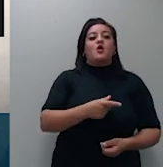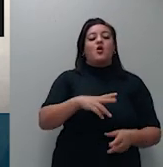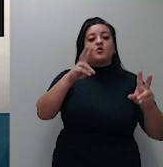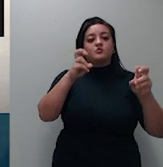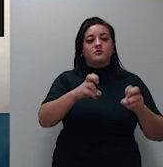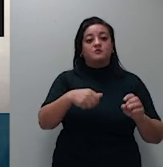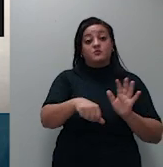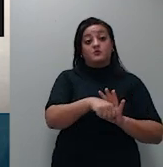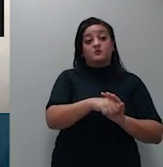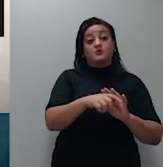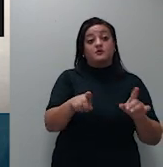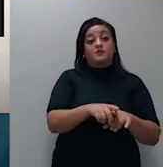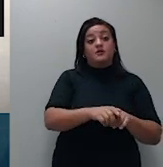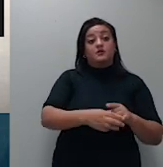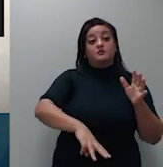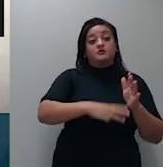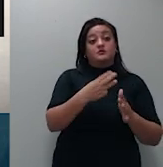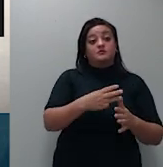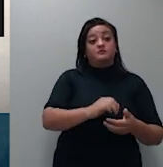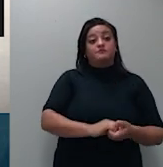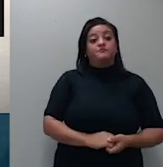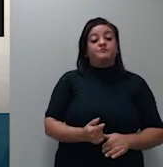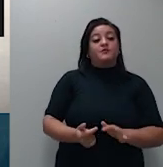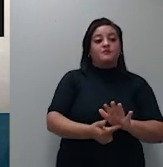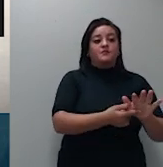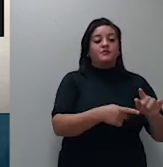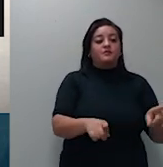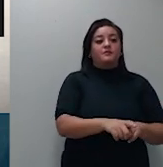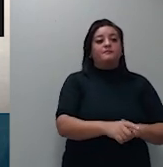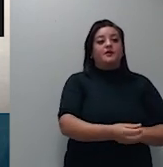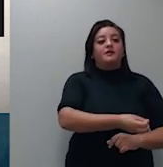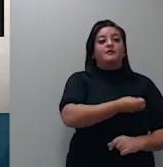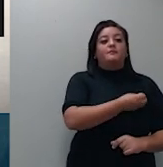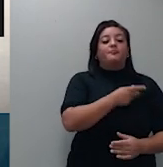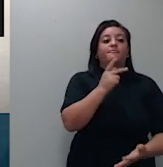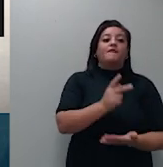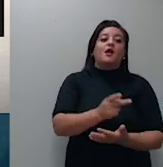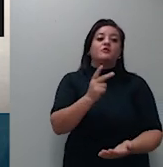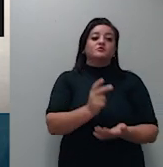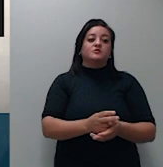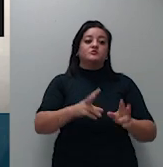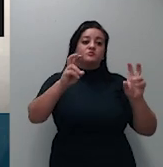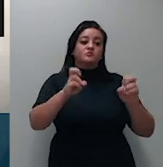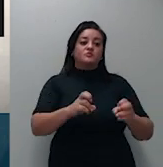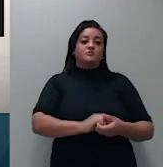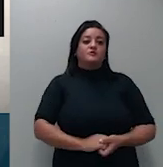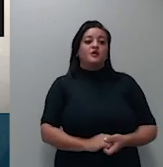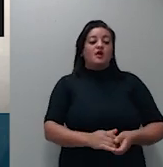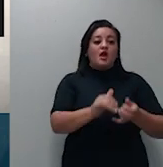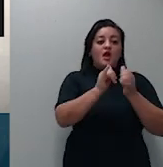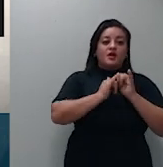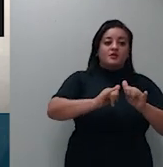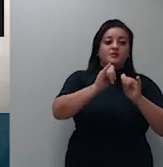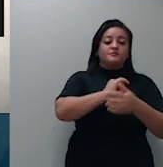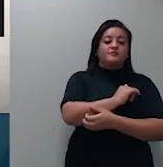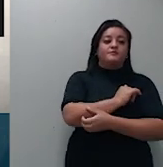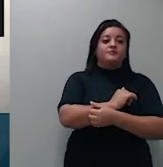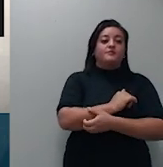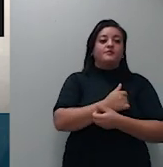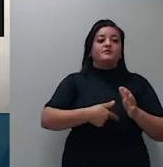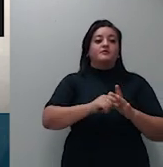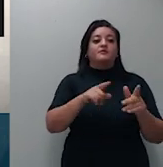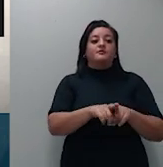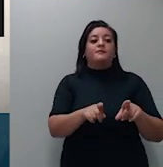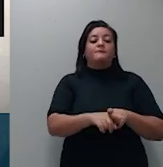terceiro indicação da pertinência temática informações a serem obtidos da natureza do